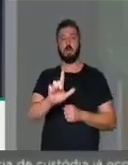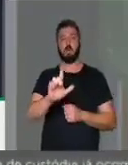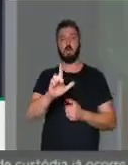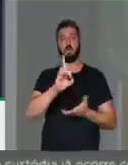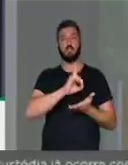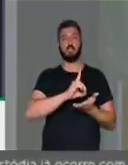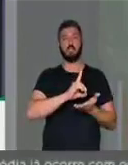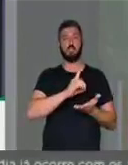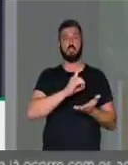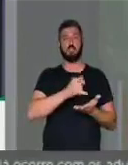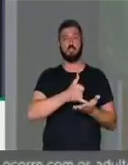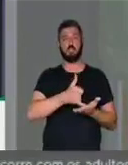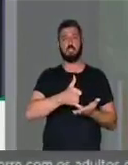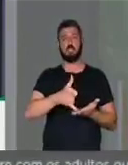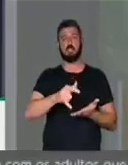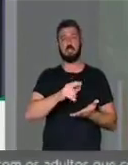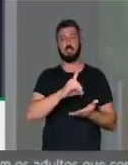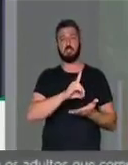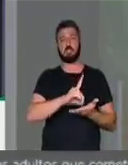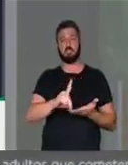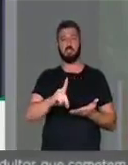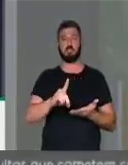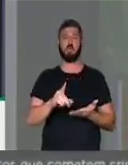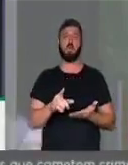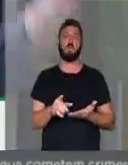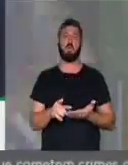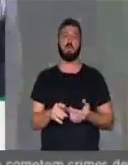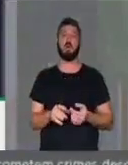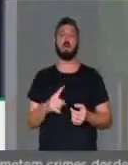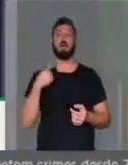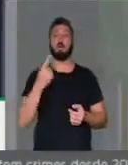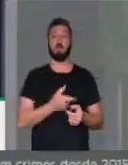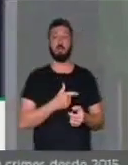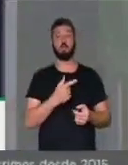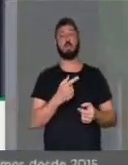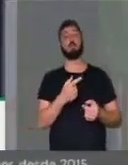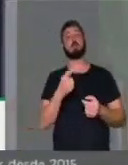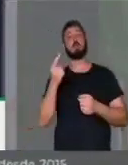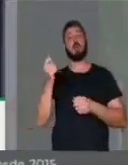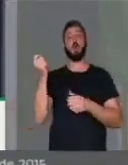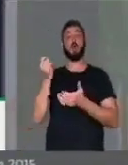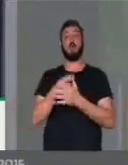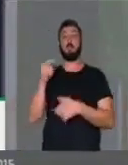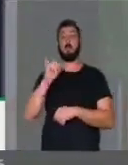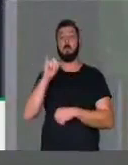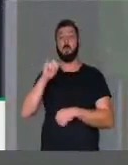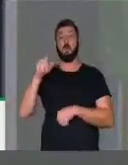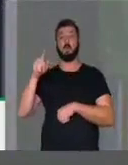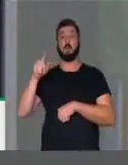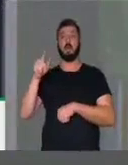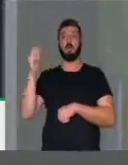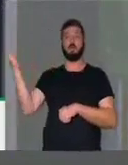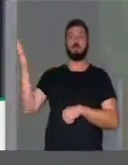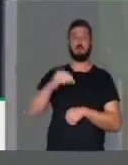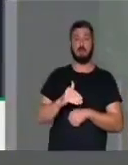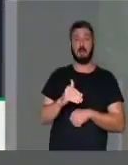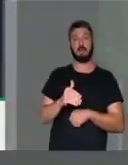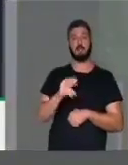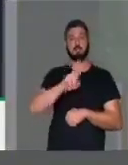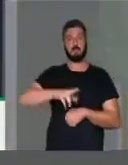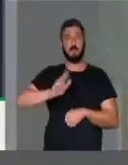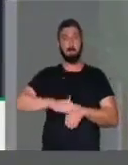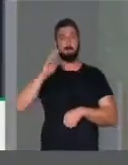relação a todo o ano de 2016. Estamos importando mais combustível fóssil